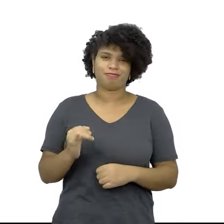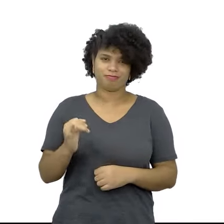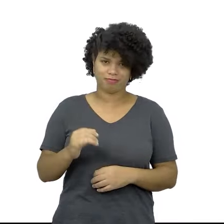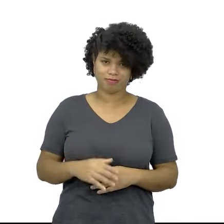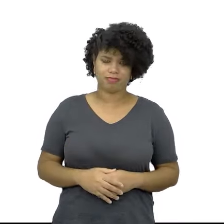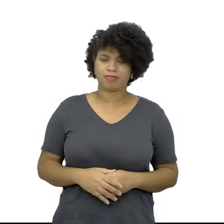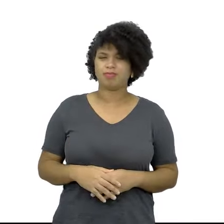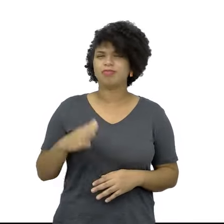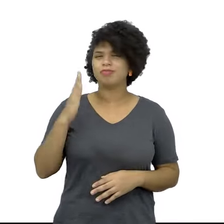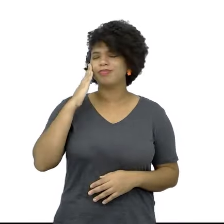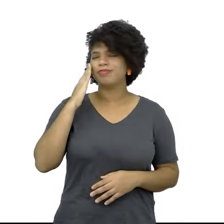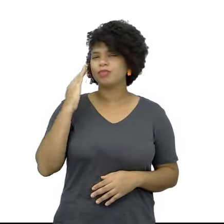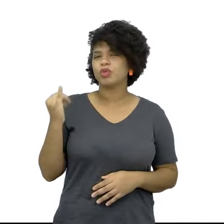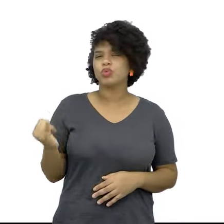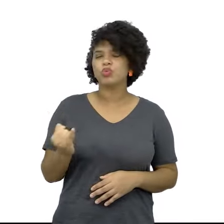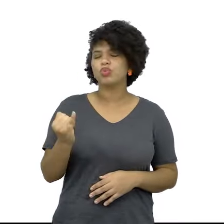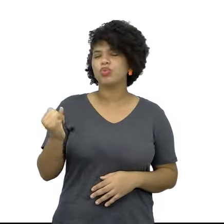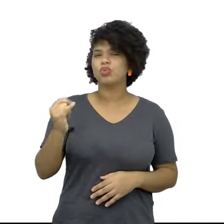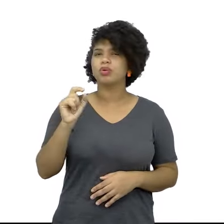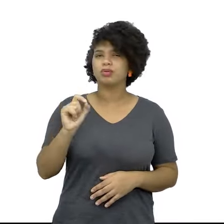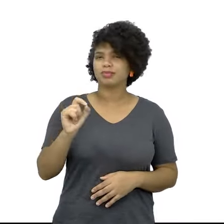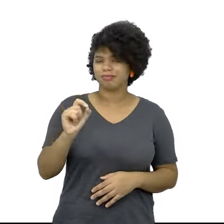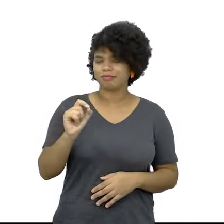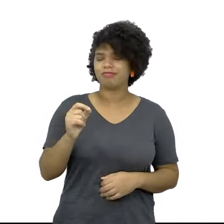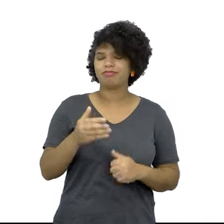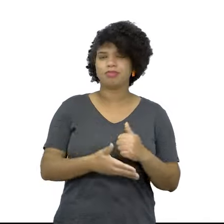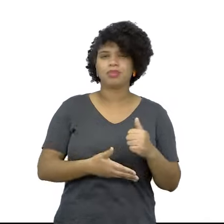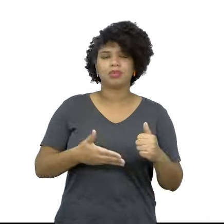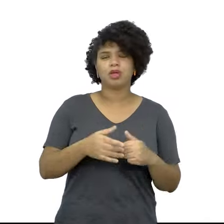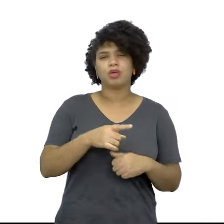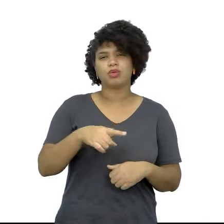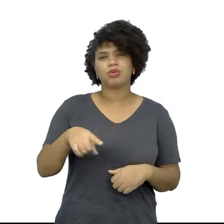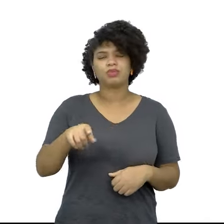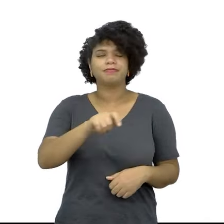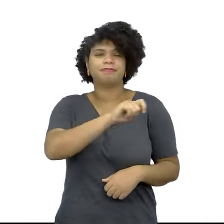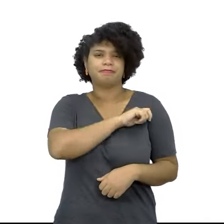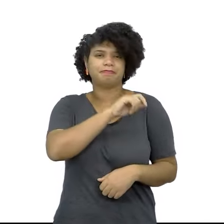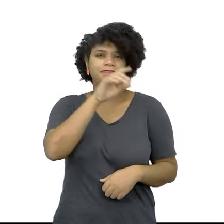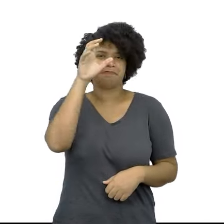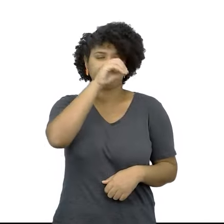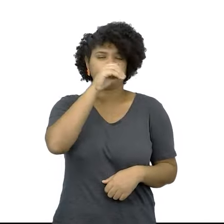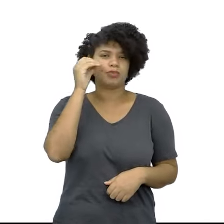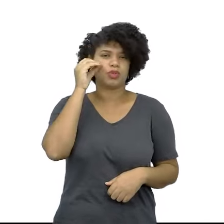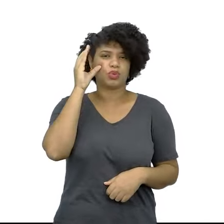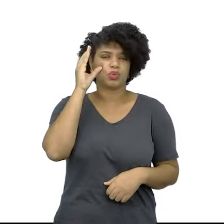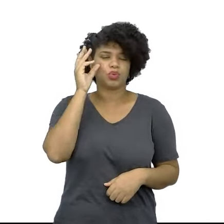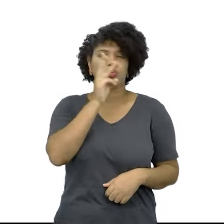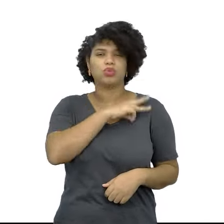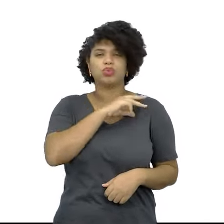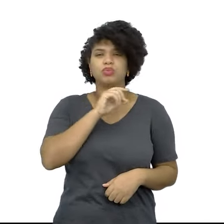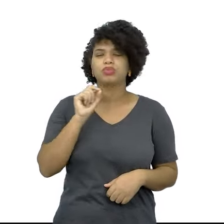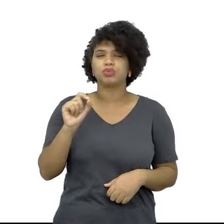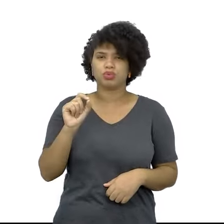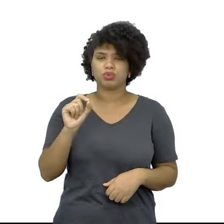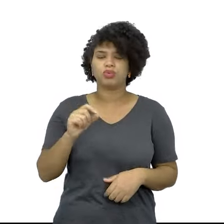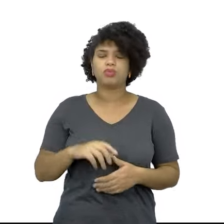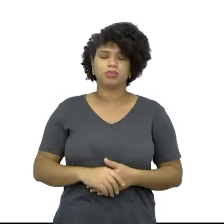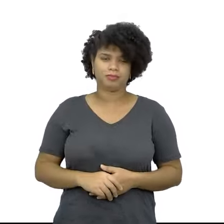é realmente fundamental e essencial que os estudantes aprendam no terceiro ano.